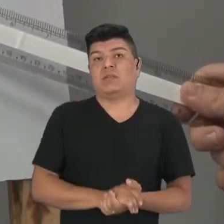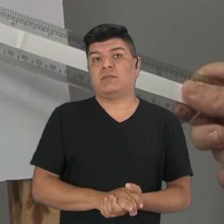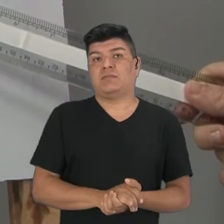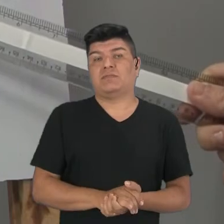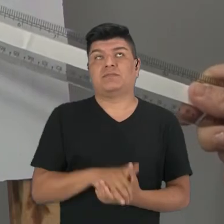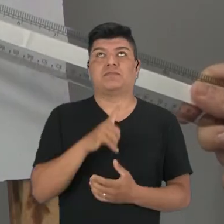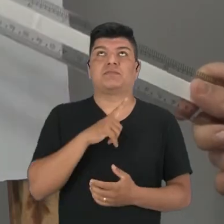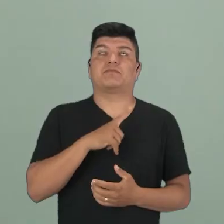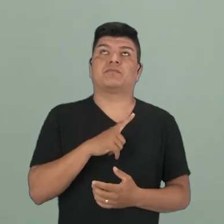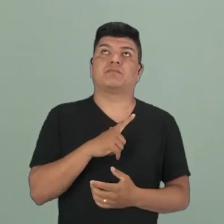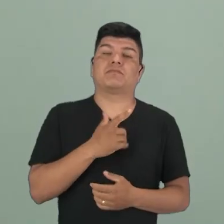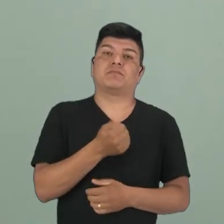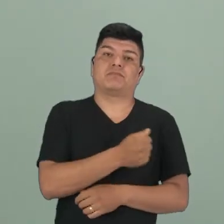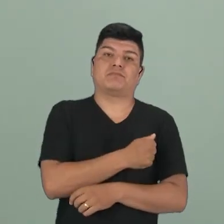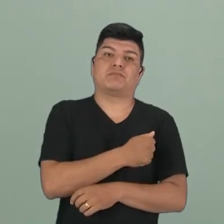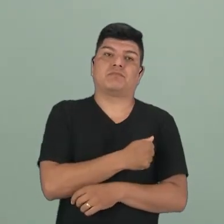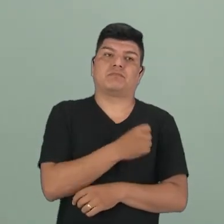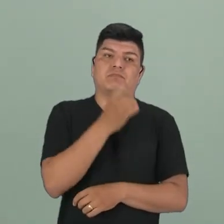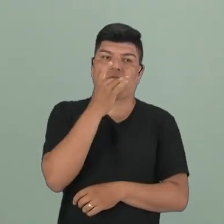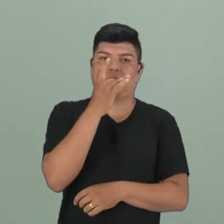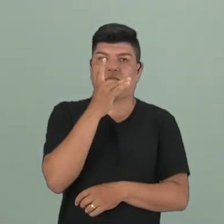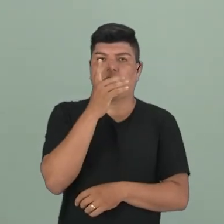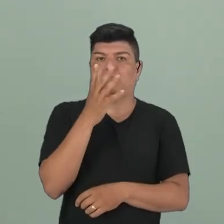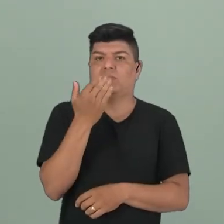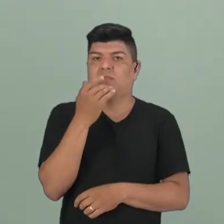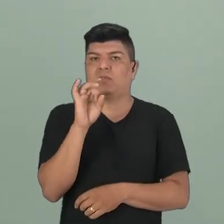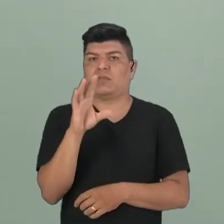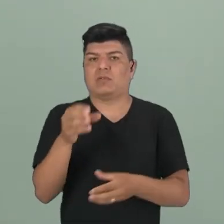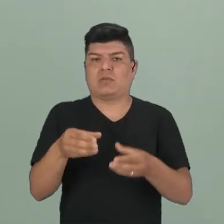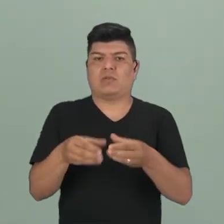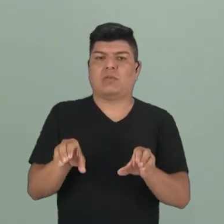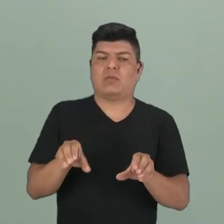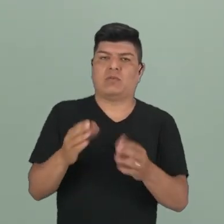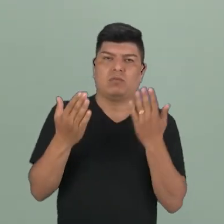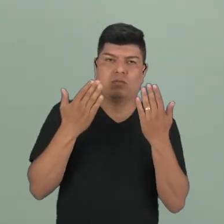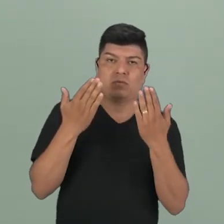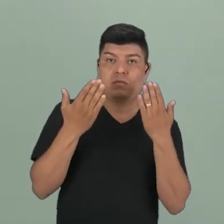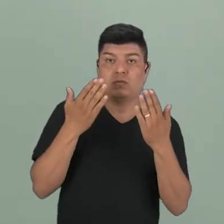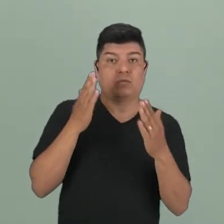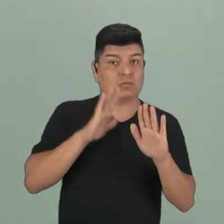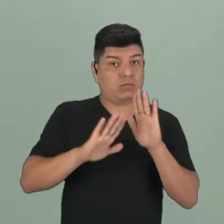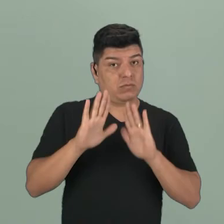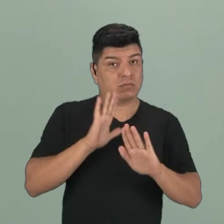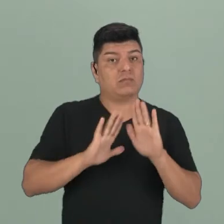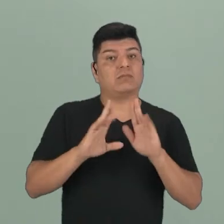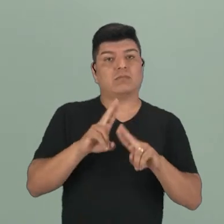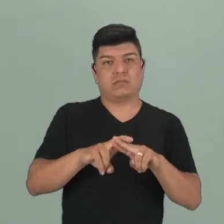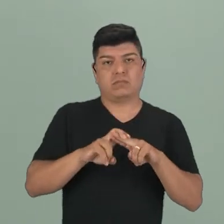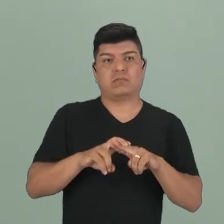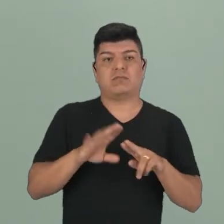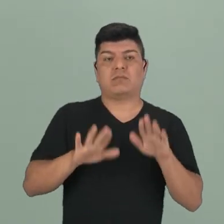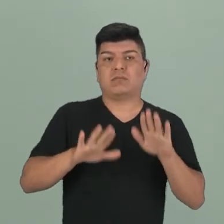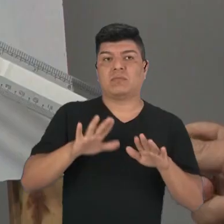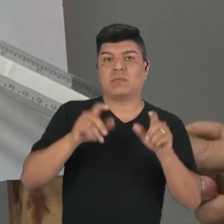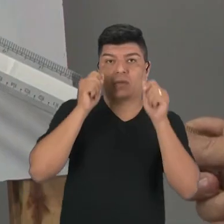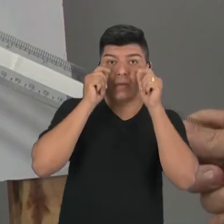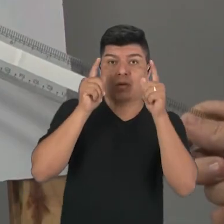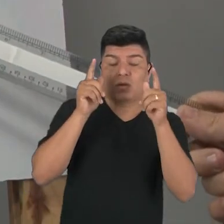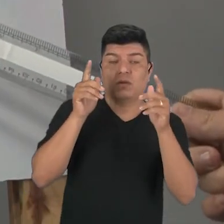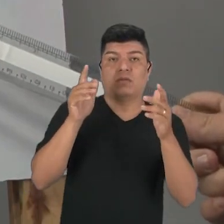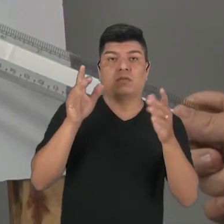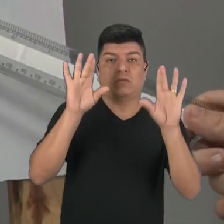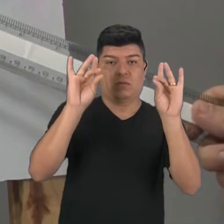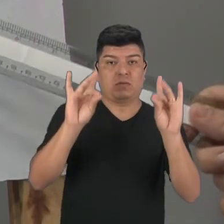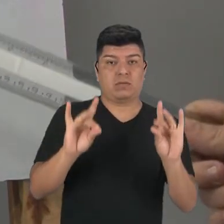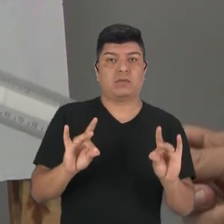teve uma vez falou assim olha só de ovo alguma coisa assim fez essa relação cuidado com isso tá a ver vocês atento